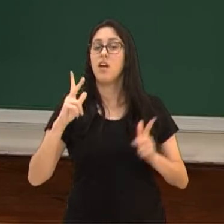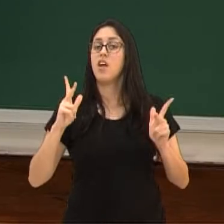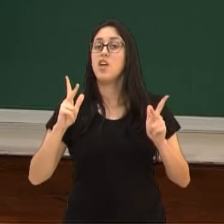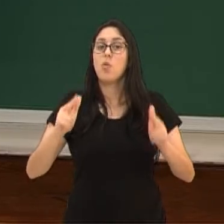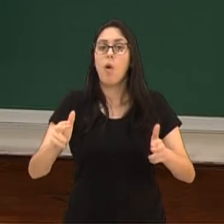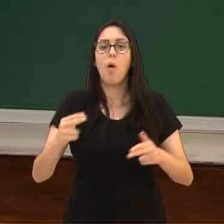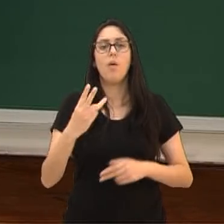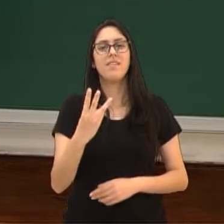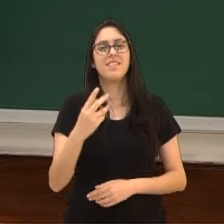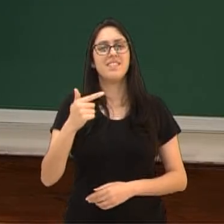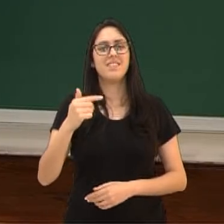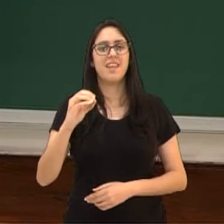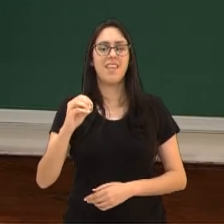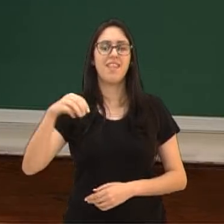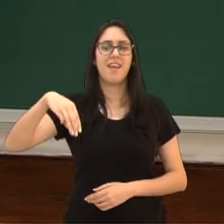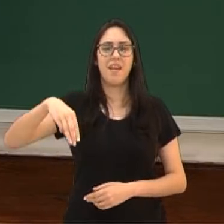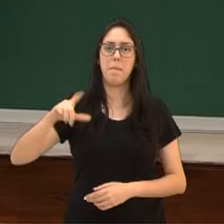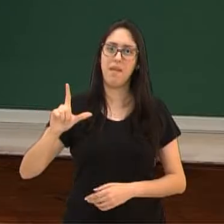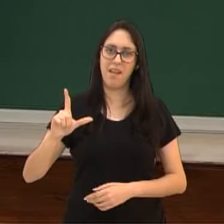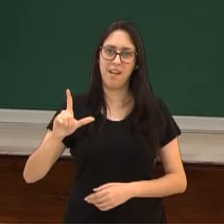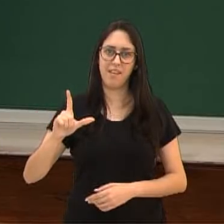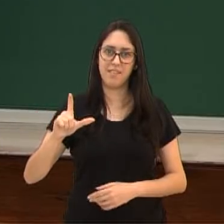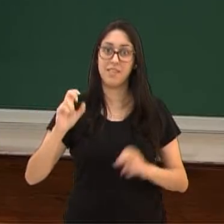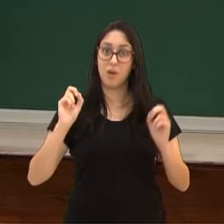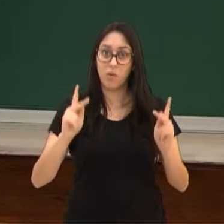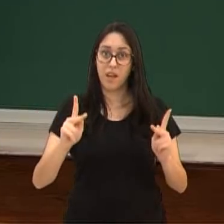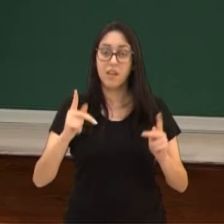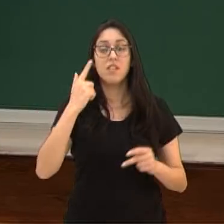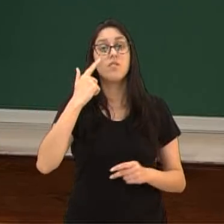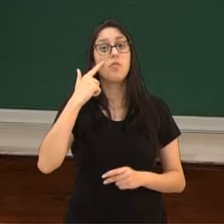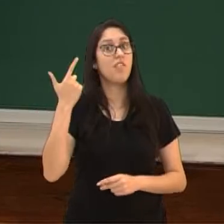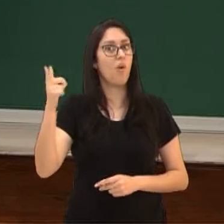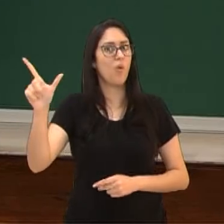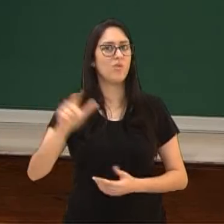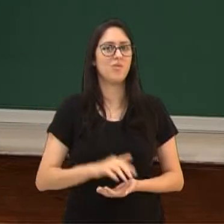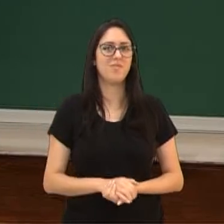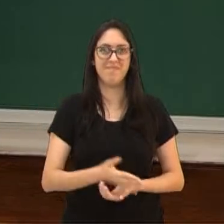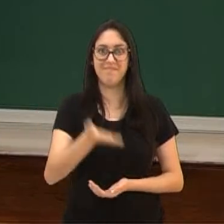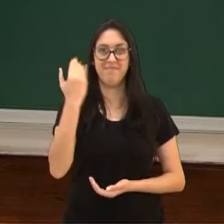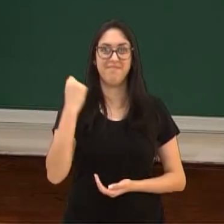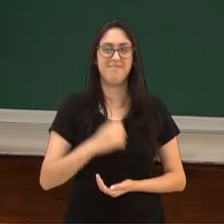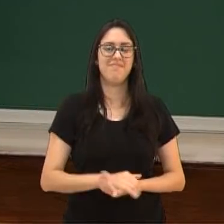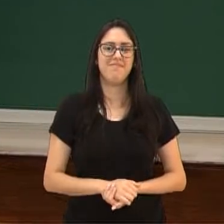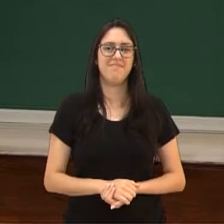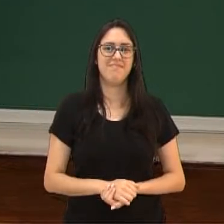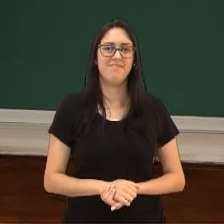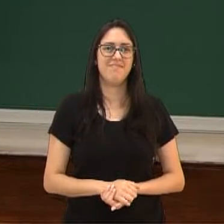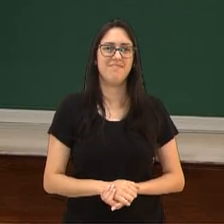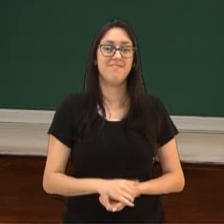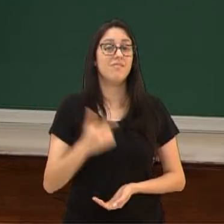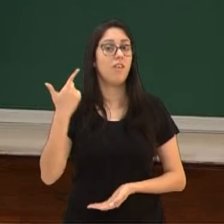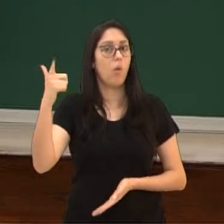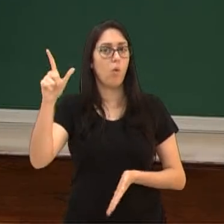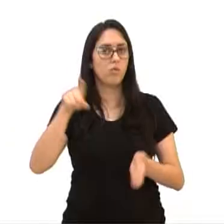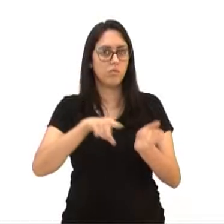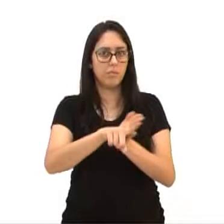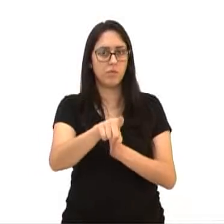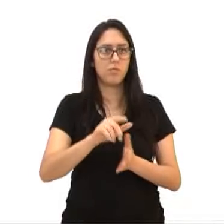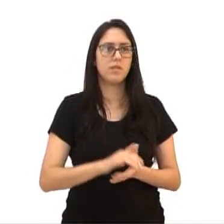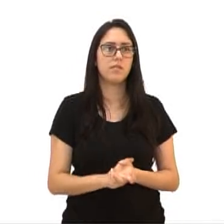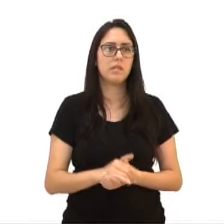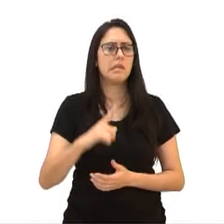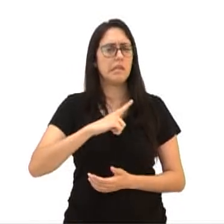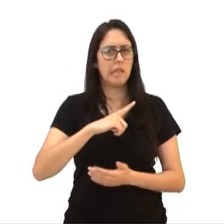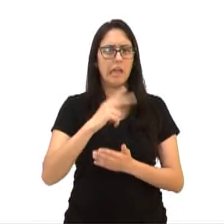370 mililitros, ok? Podemos ir para o próximo? Vamos? O próximo diz assim, eu tenho um